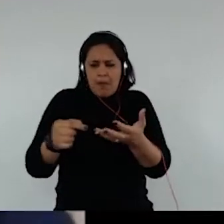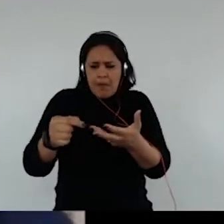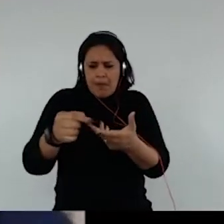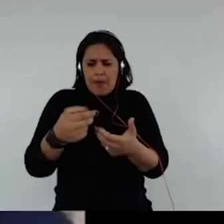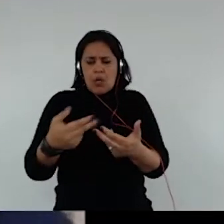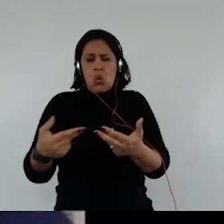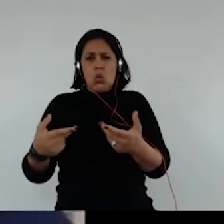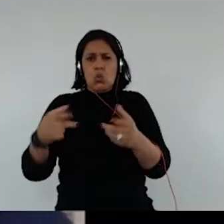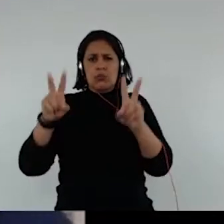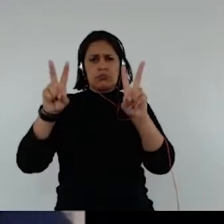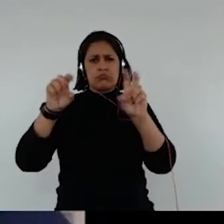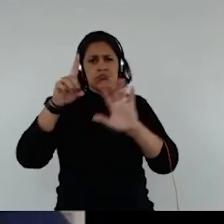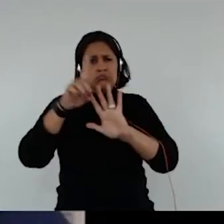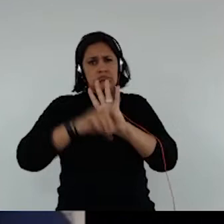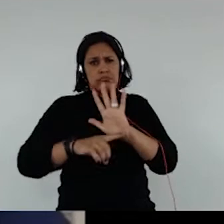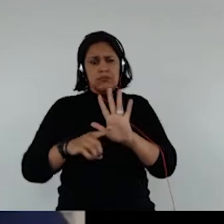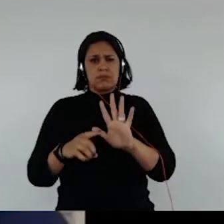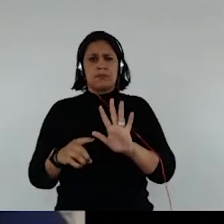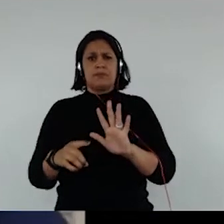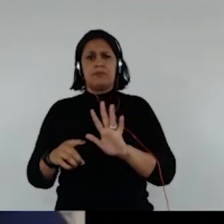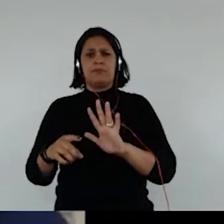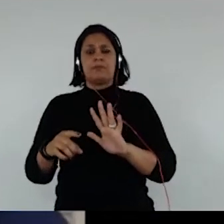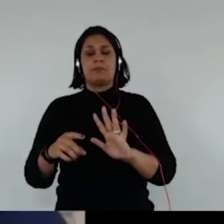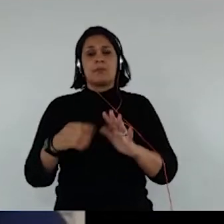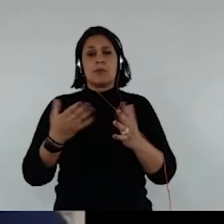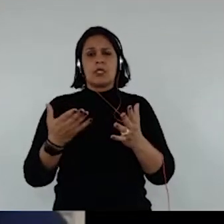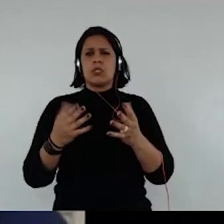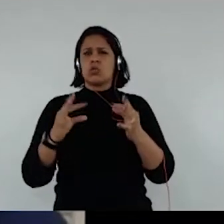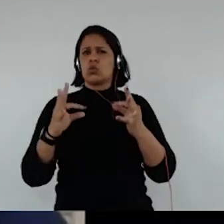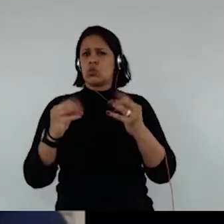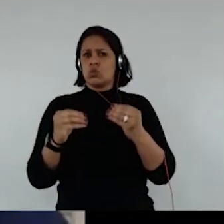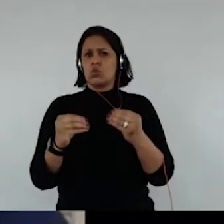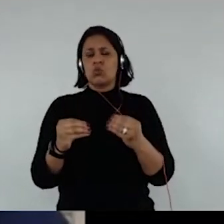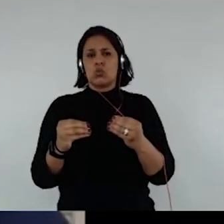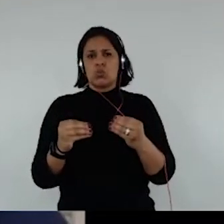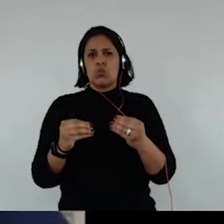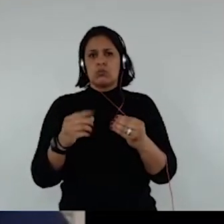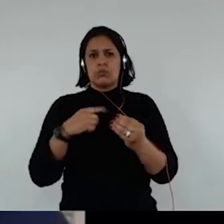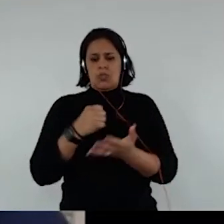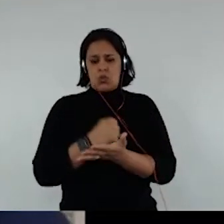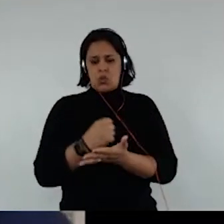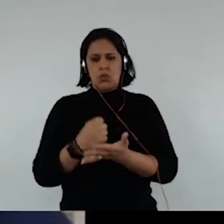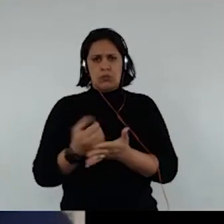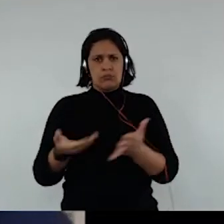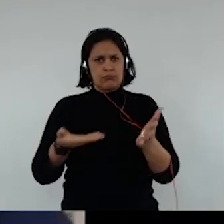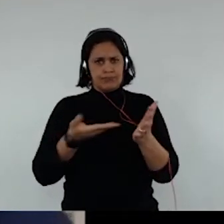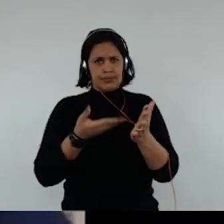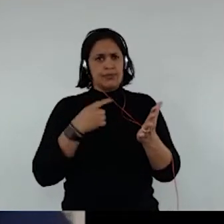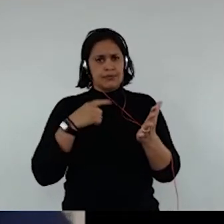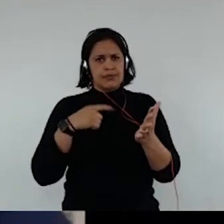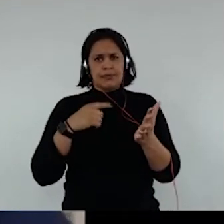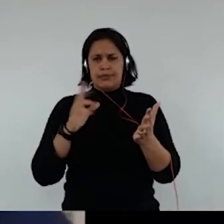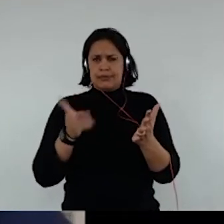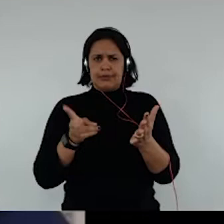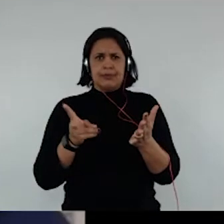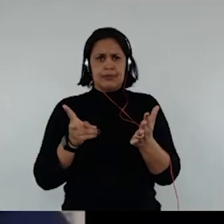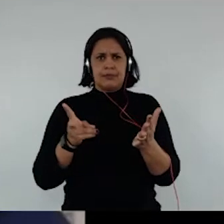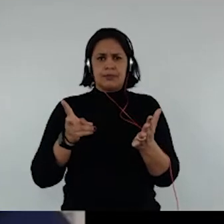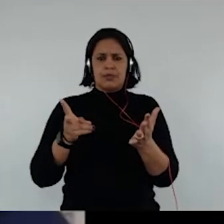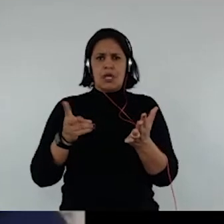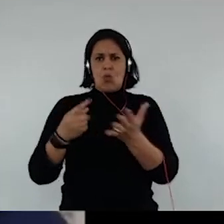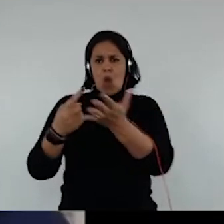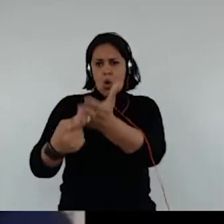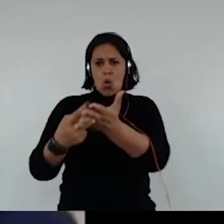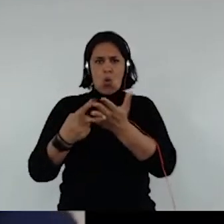direito, dos fundamentos econômicos. Todo contrato traduz uma operação econômica que tem que